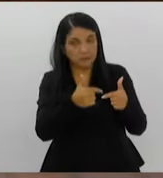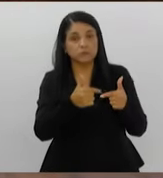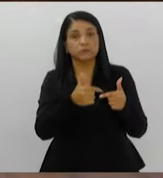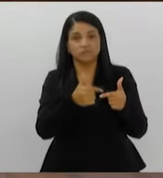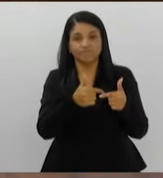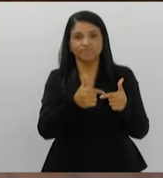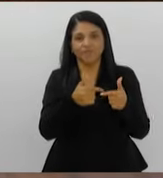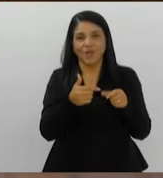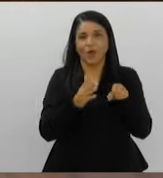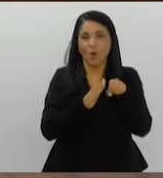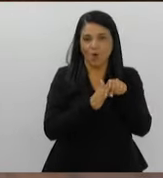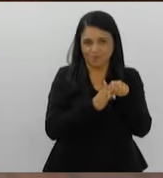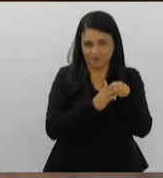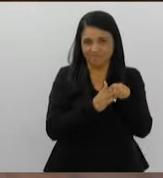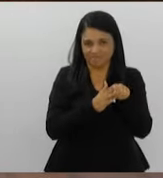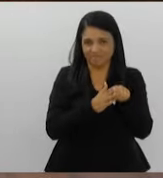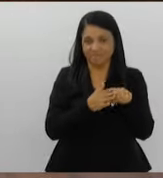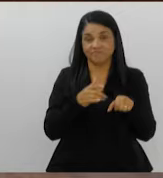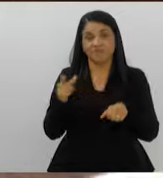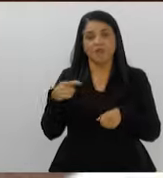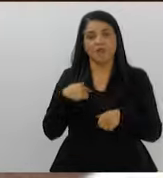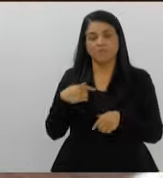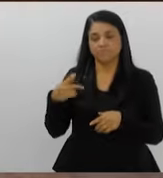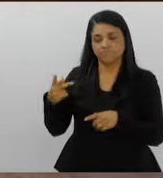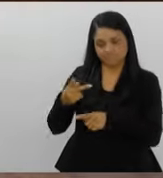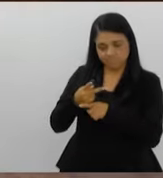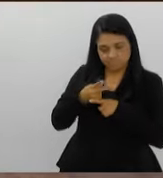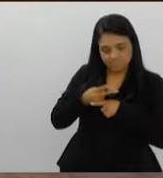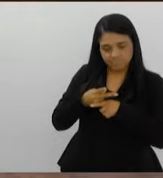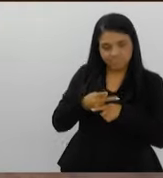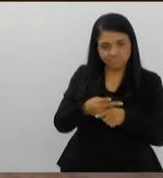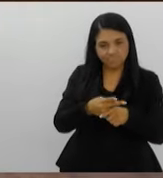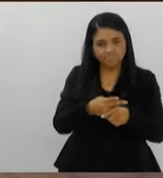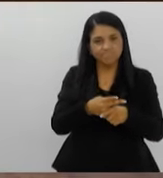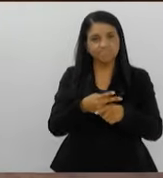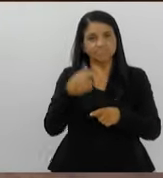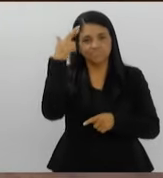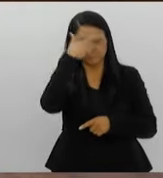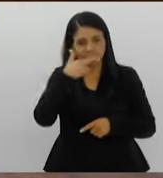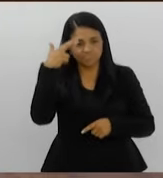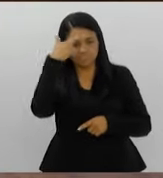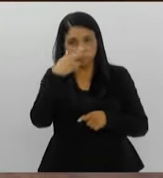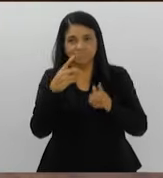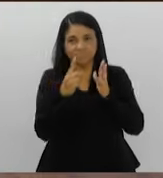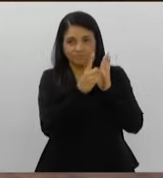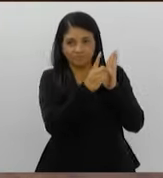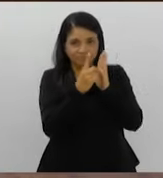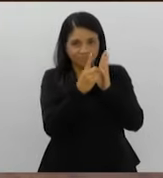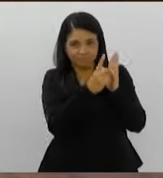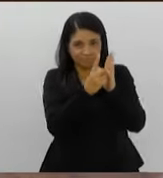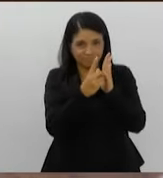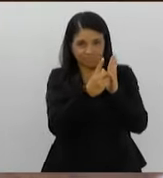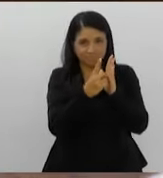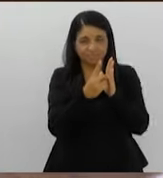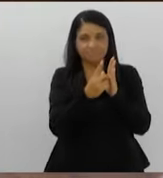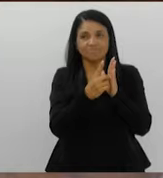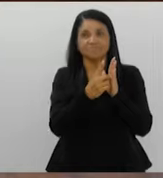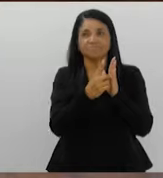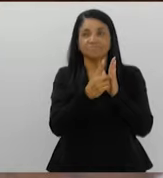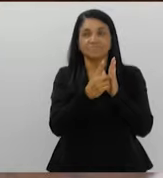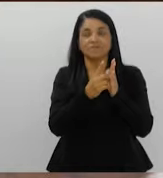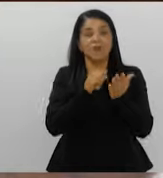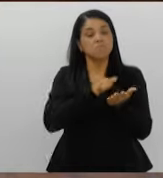alternativo. E aí vinha o Detro, com toda a arbitrariedade, com aquela indecência,